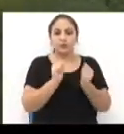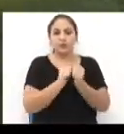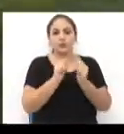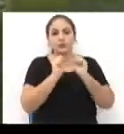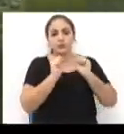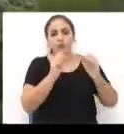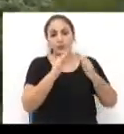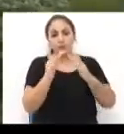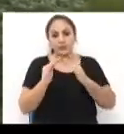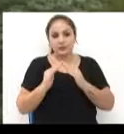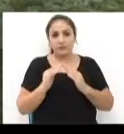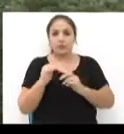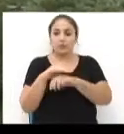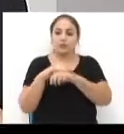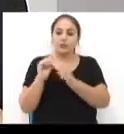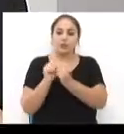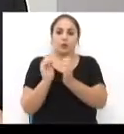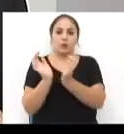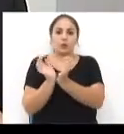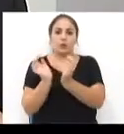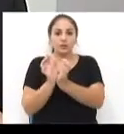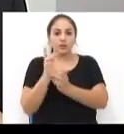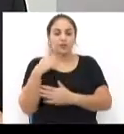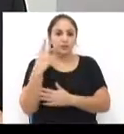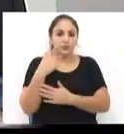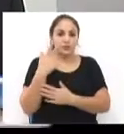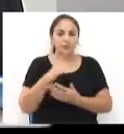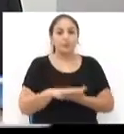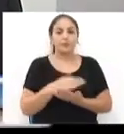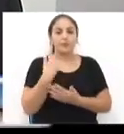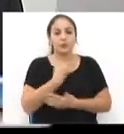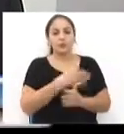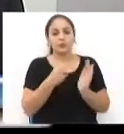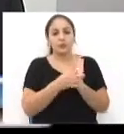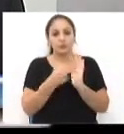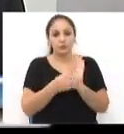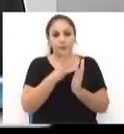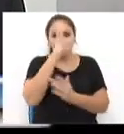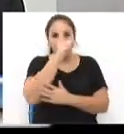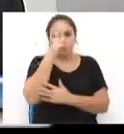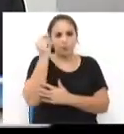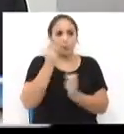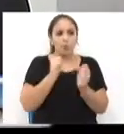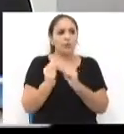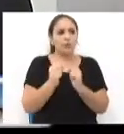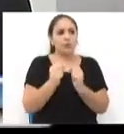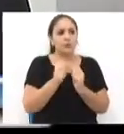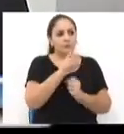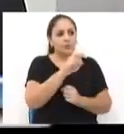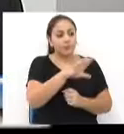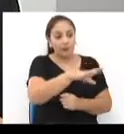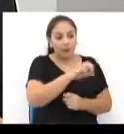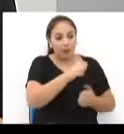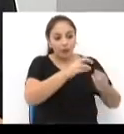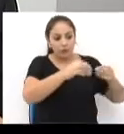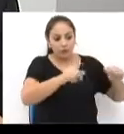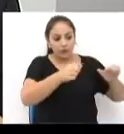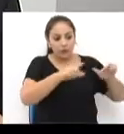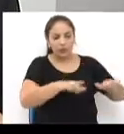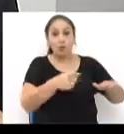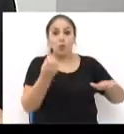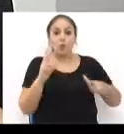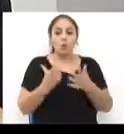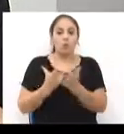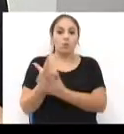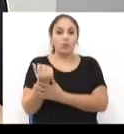com alguns colegas vereadores, nós sugerimos então que a Prefeitura possa desapropriar ou comprar algum terreno,